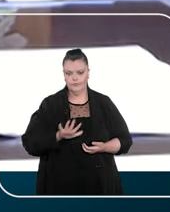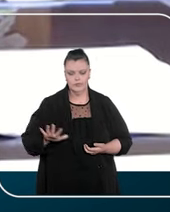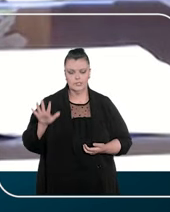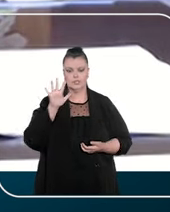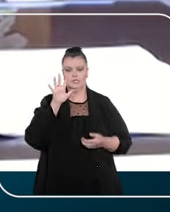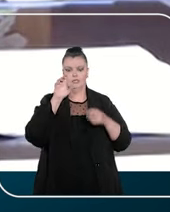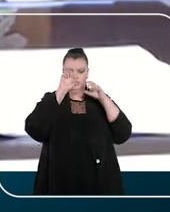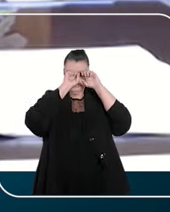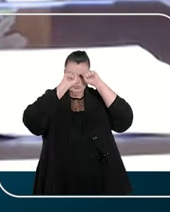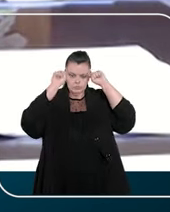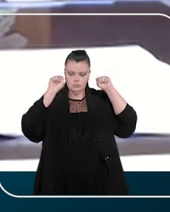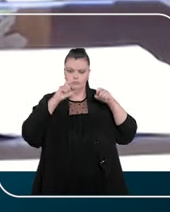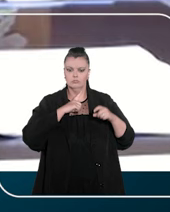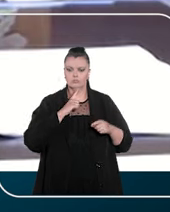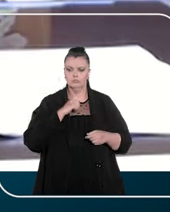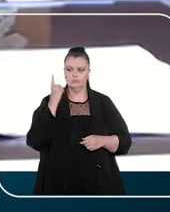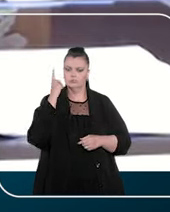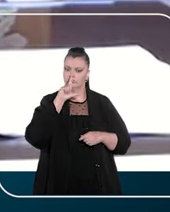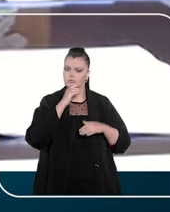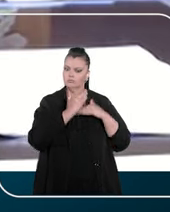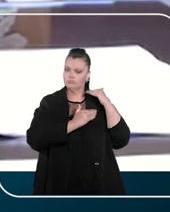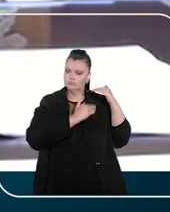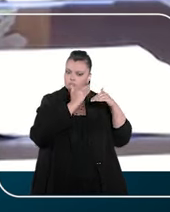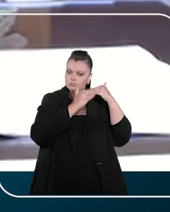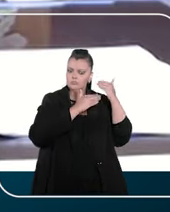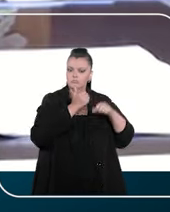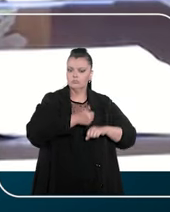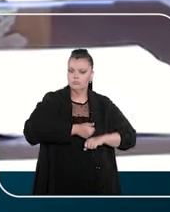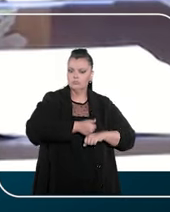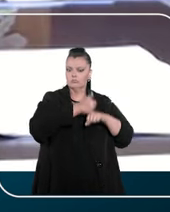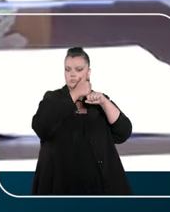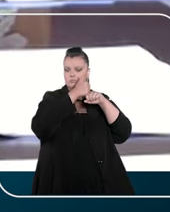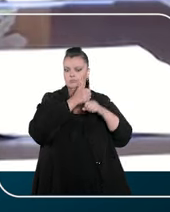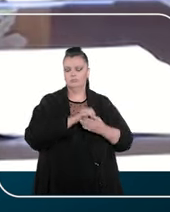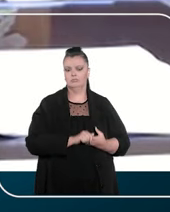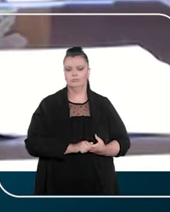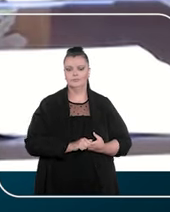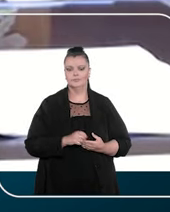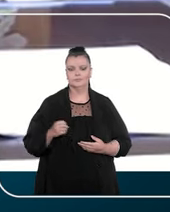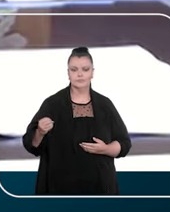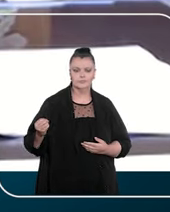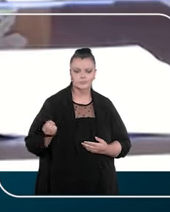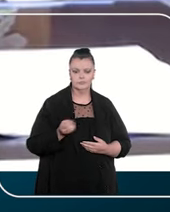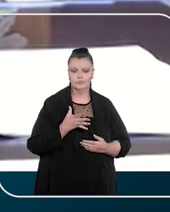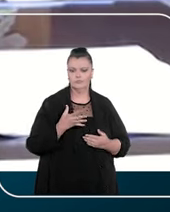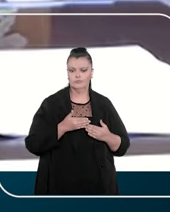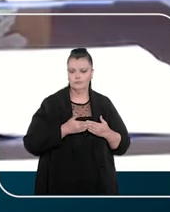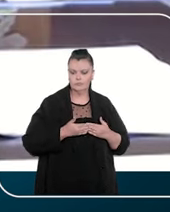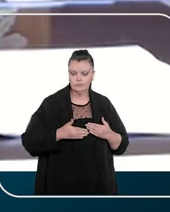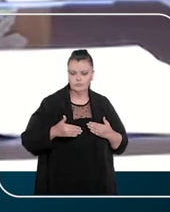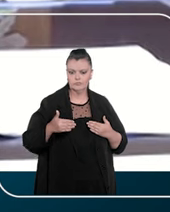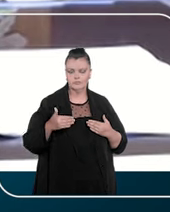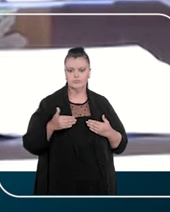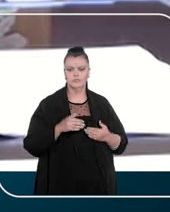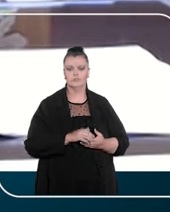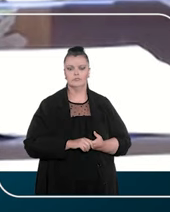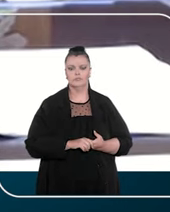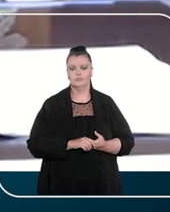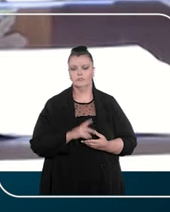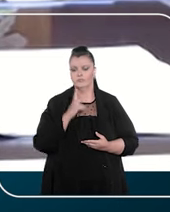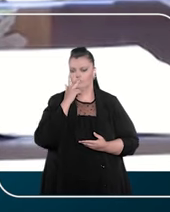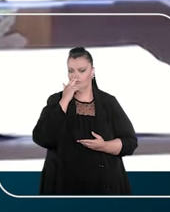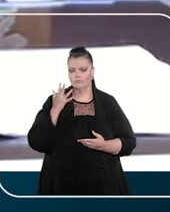grande força, vai ganhar uma grande moldura, vai ganhar uma plantação imensa de árvores frutíferas